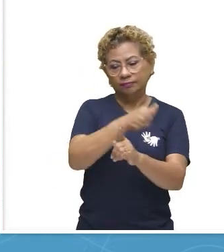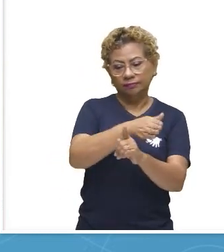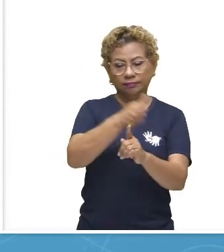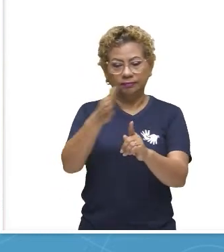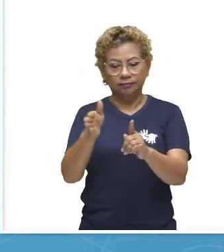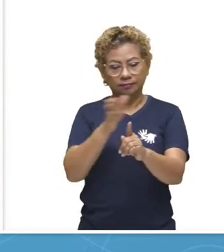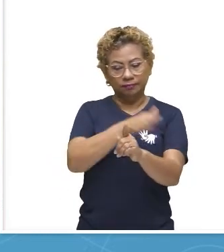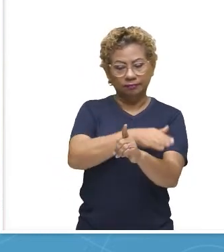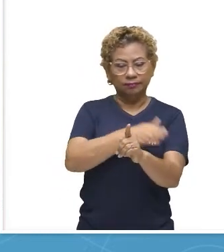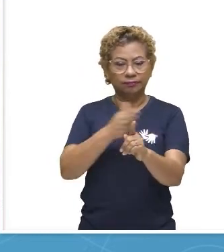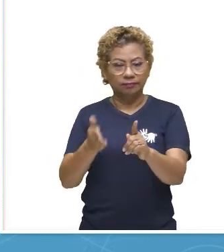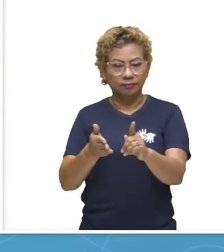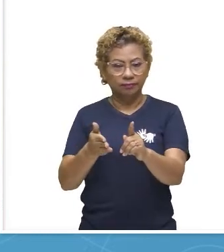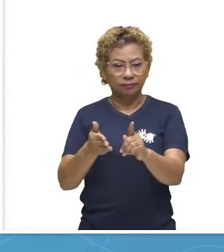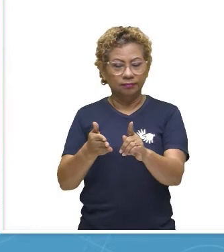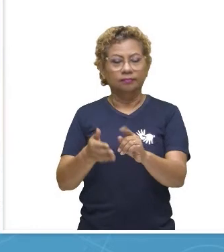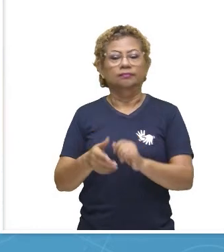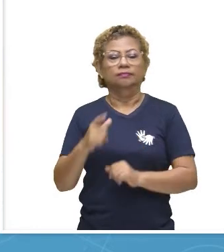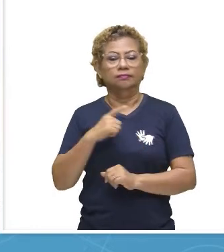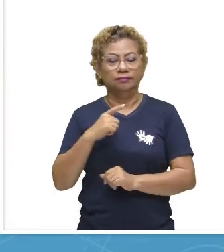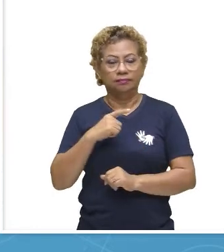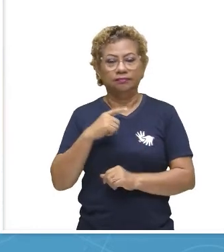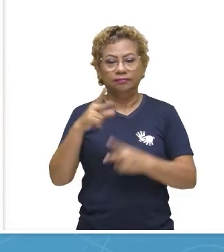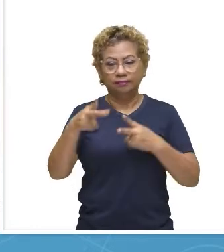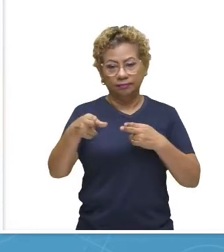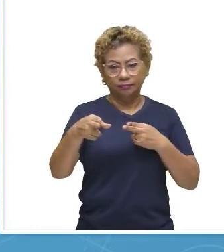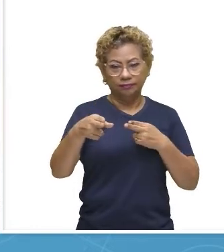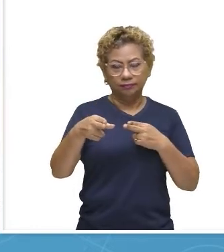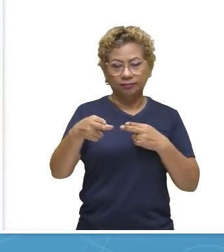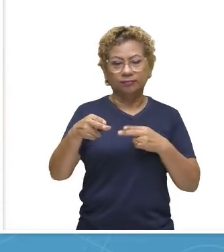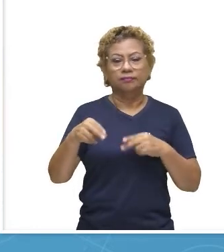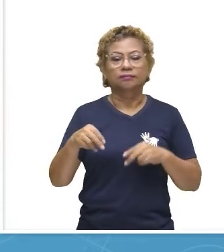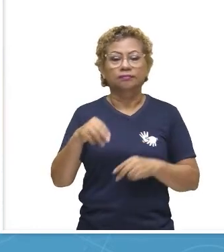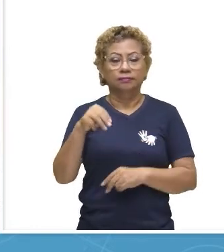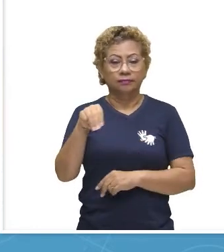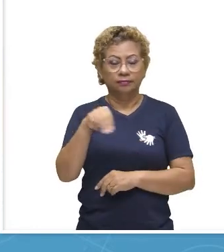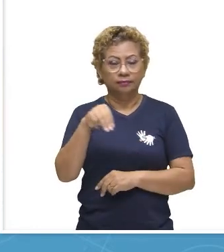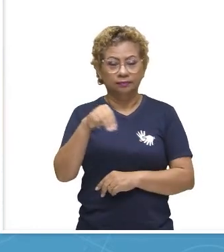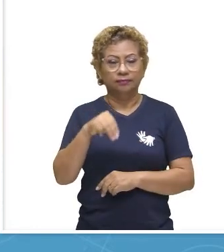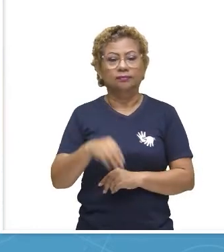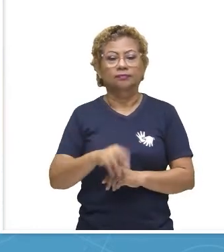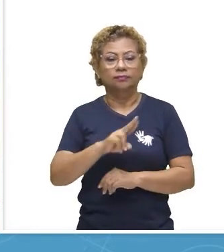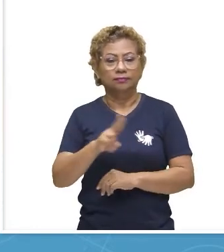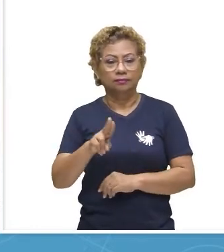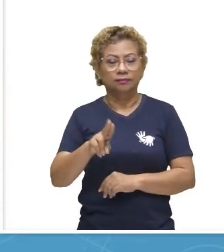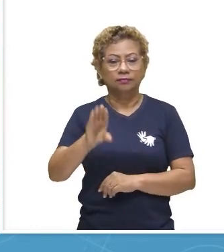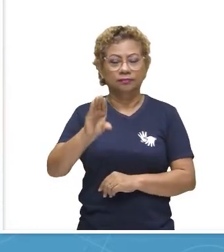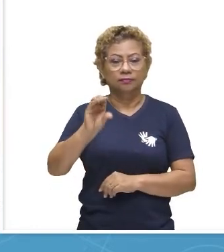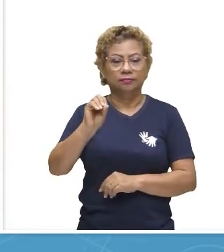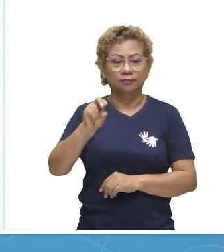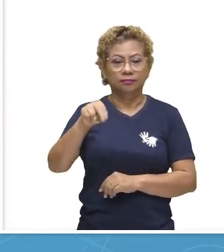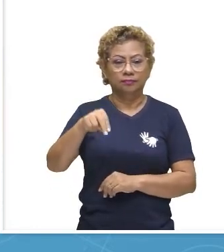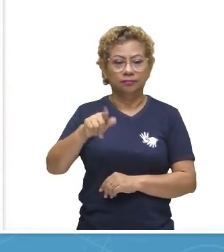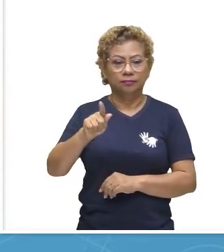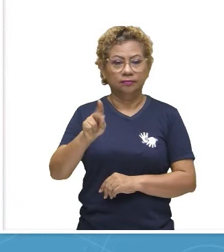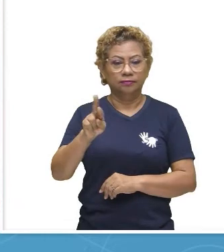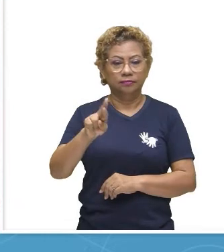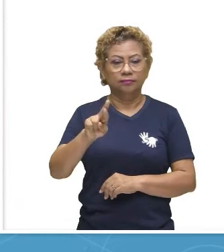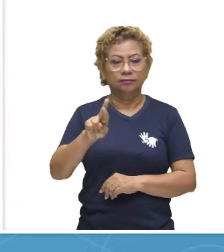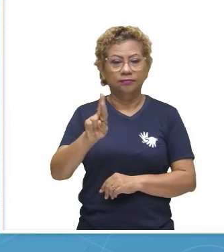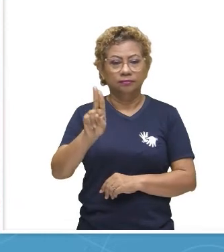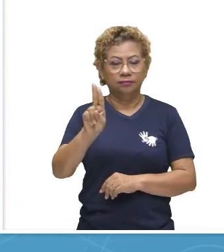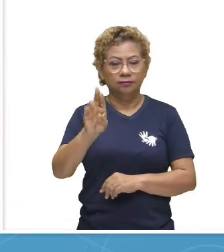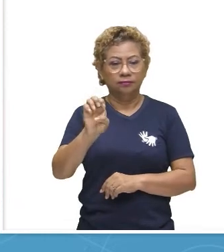e eles têm a mesma medida, são congruentes, né? Ok, agora a gente vai ver os que ficam do lado